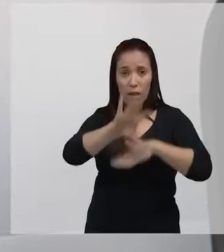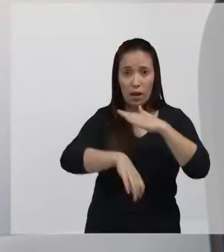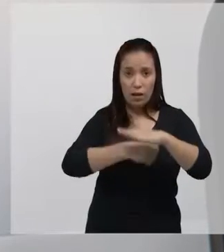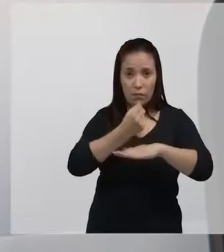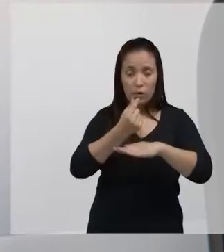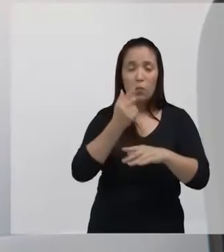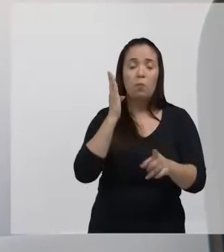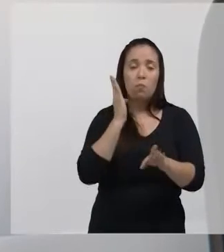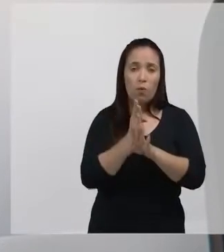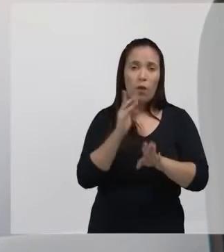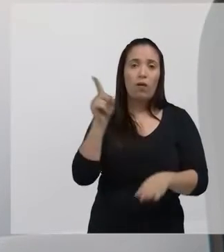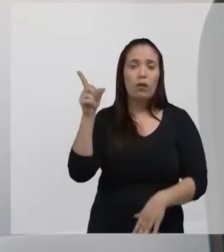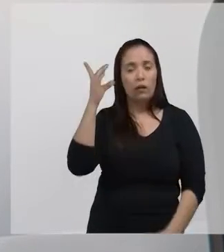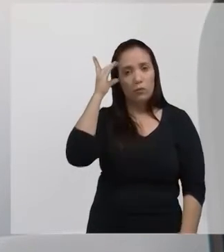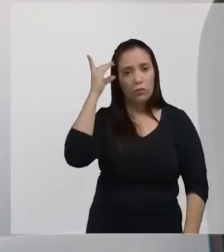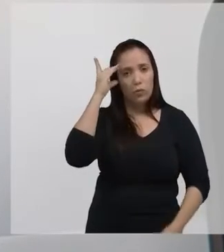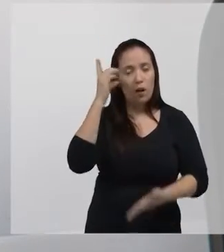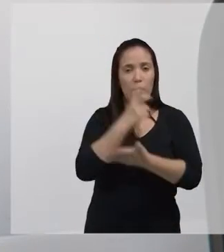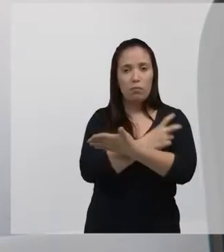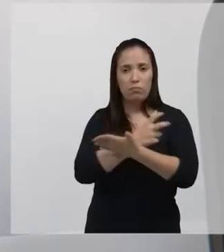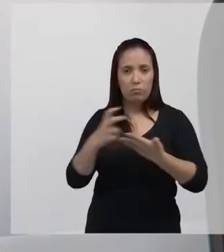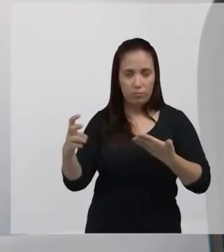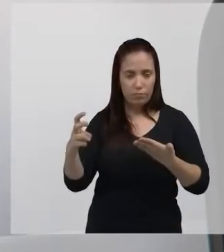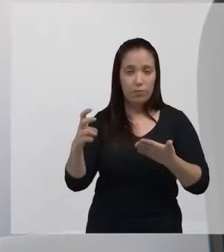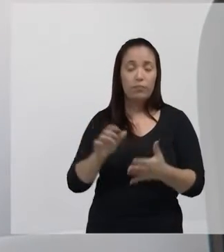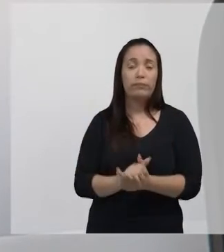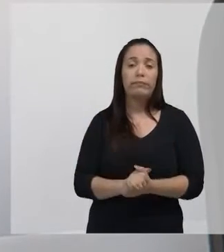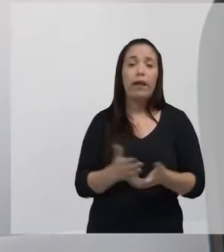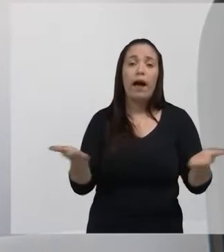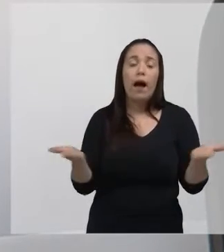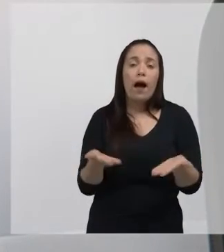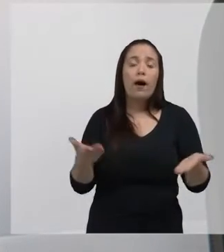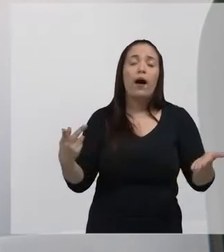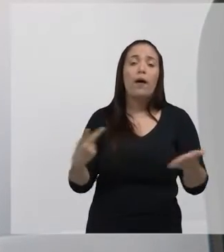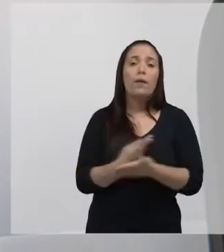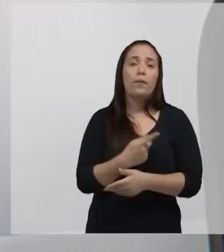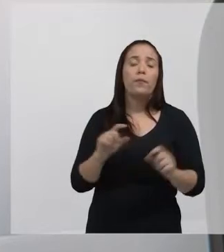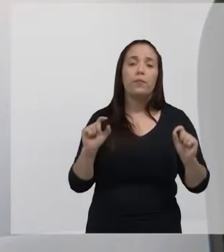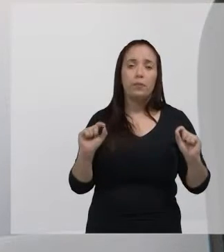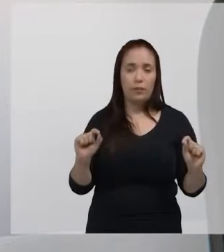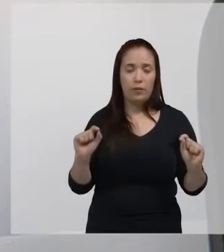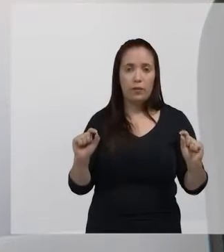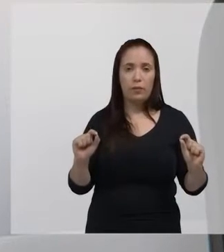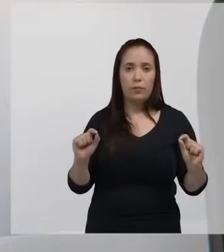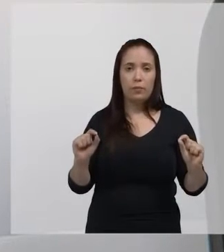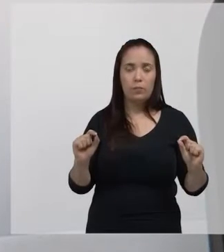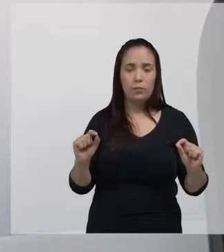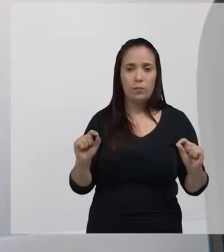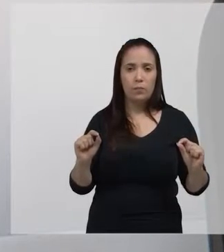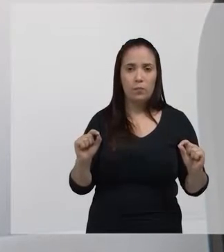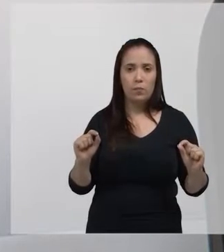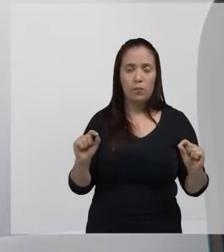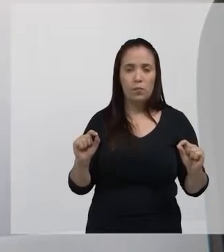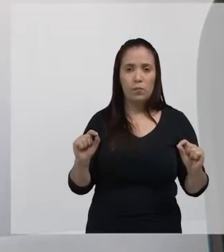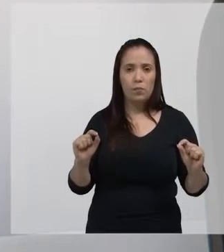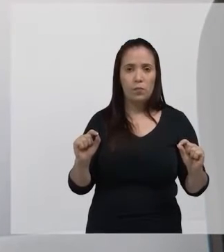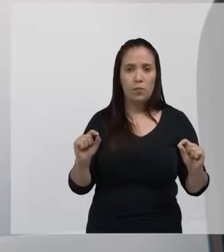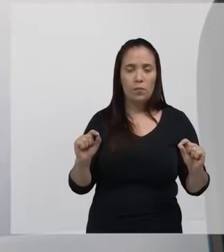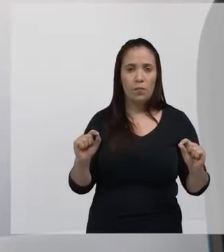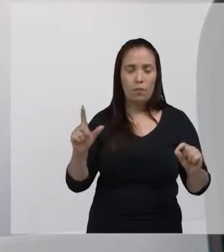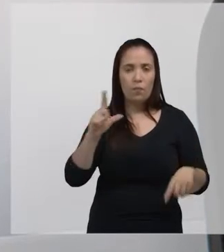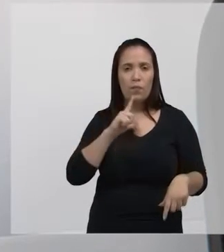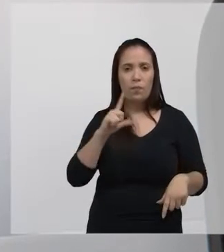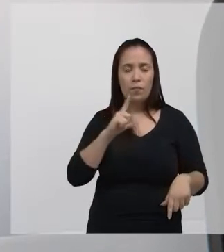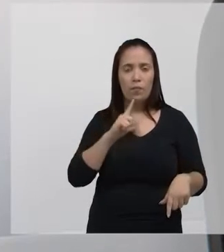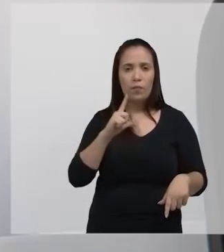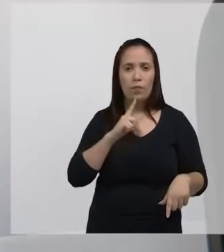da queda de Dilma Rousseff. Agora, o que está acontecendo? O que deveria ser um processo de começo,